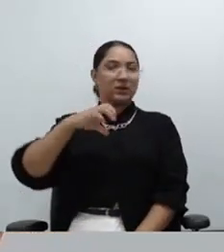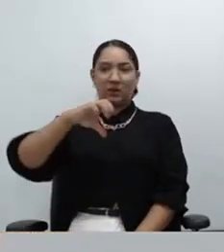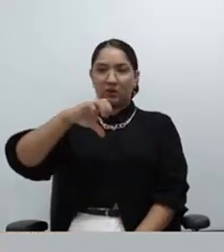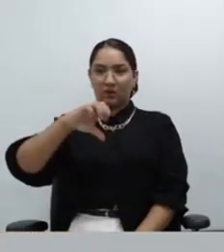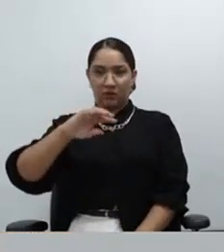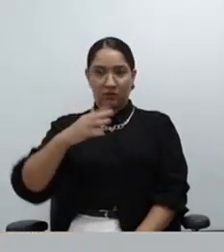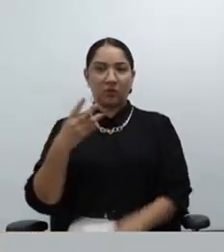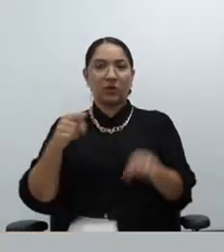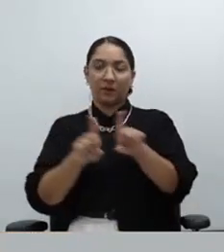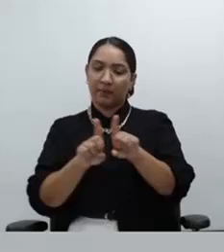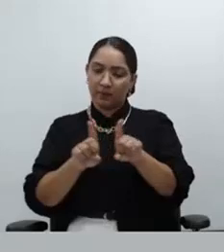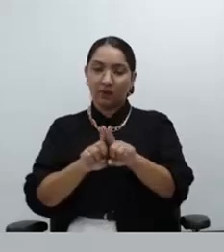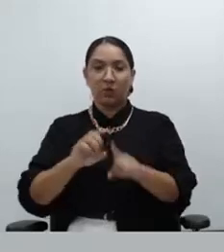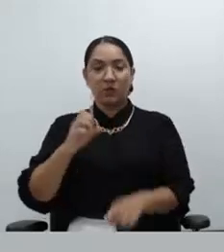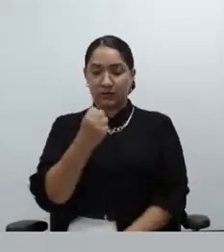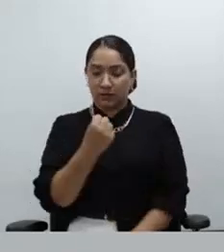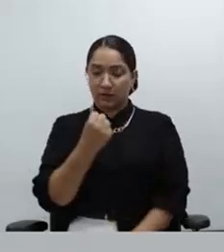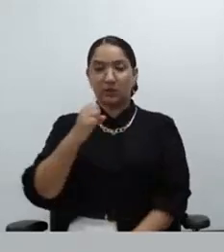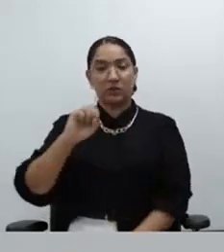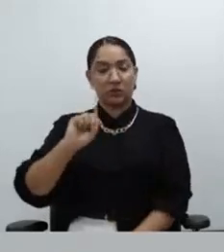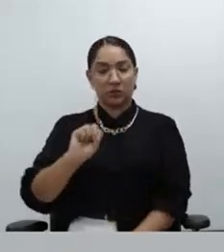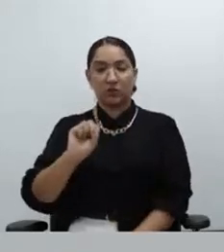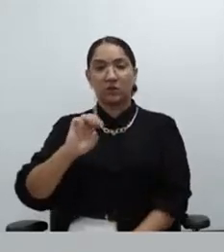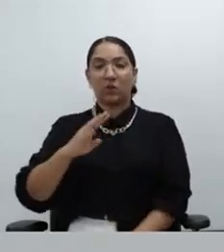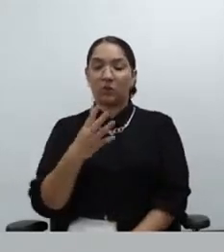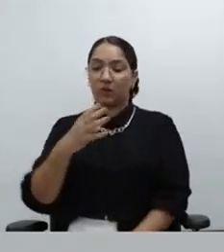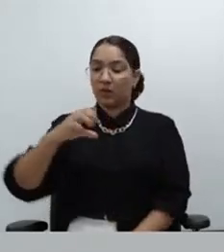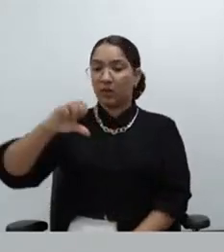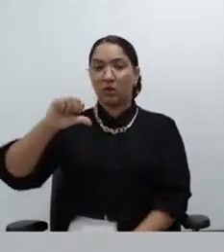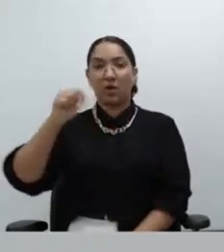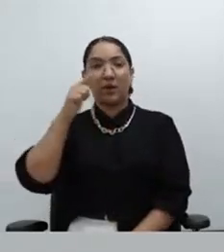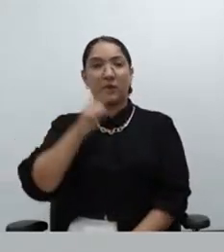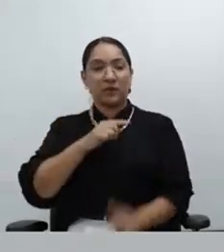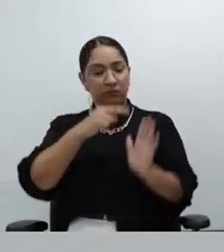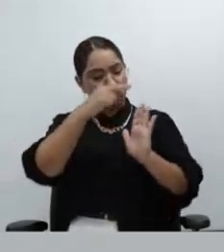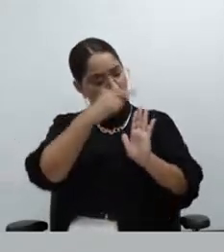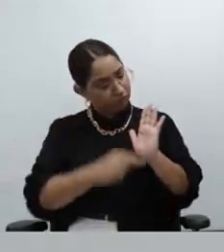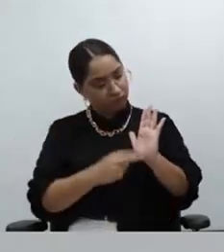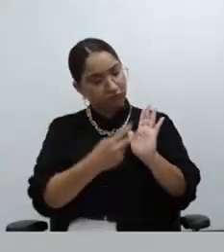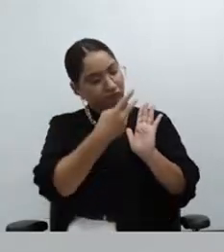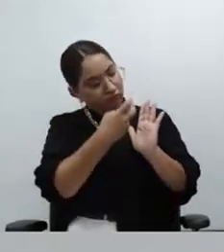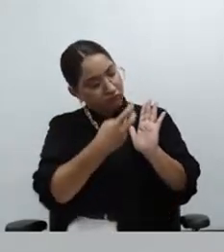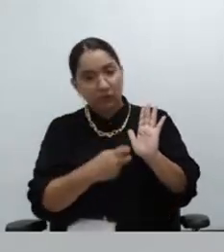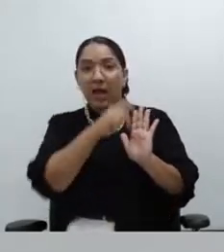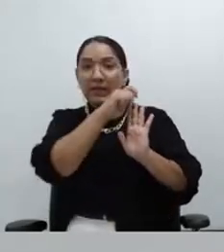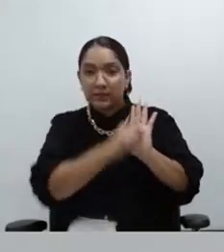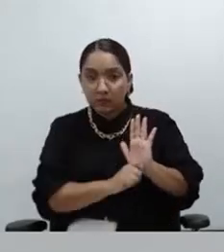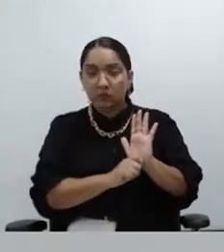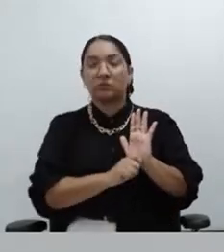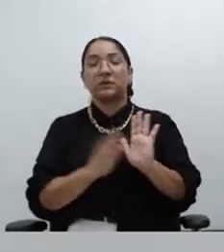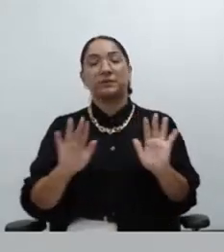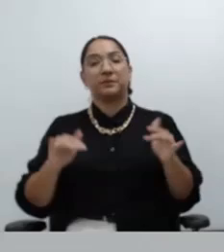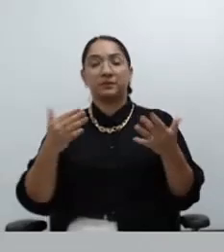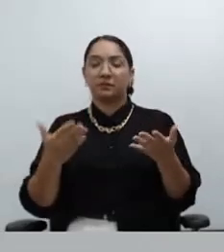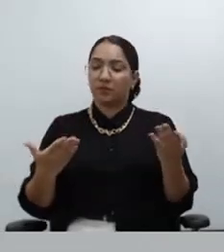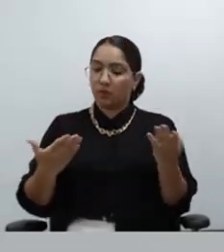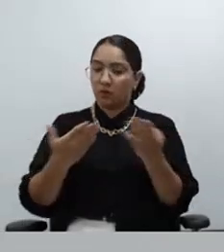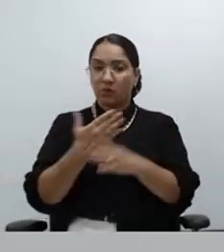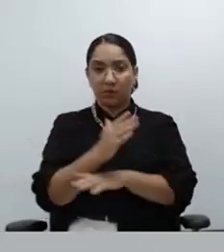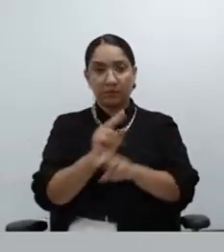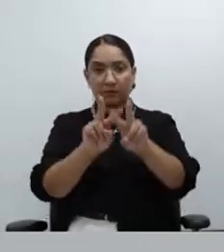no SharePoint para vossas excelências, para conferência e assinatura, e eu já entro de imediato